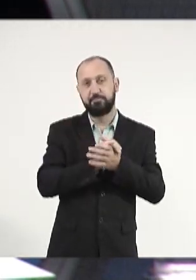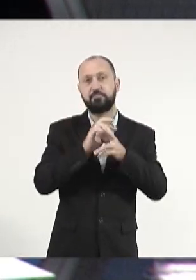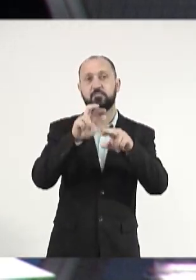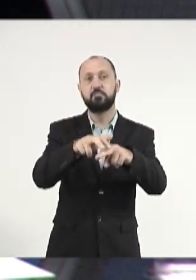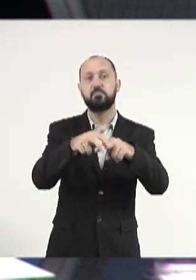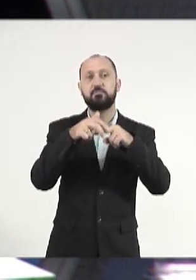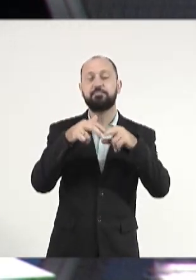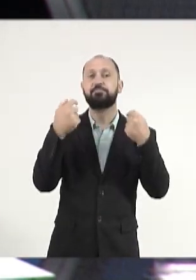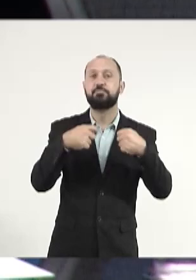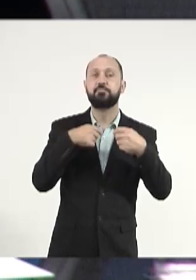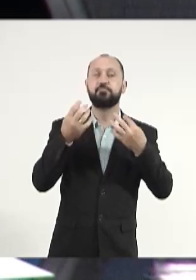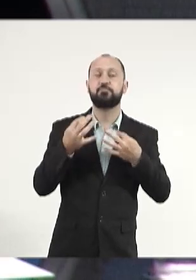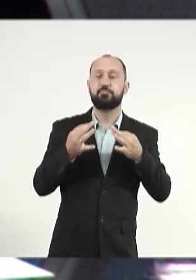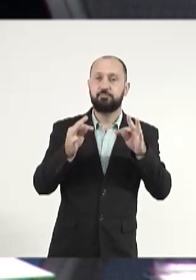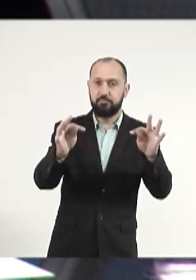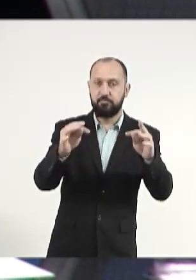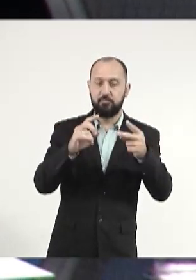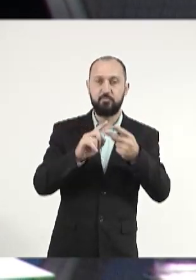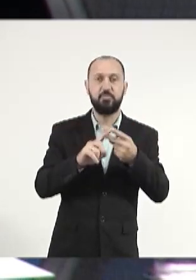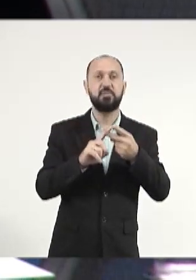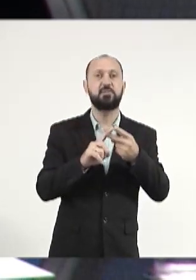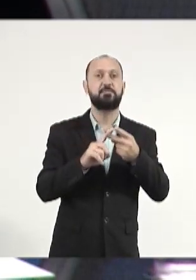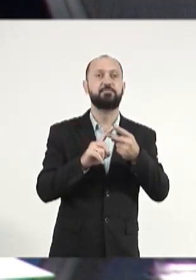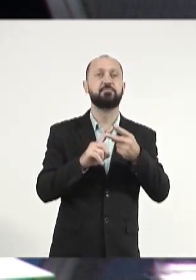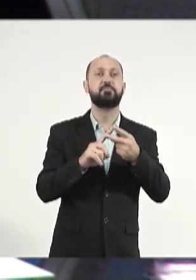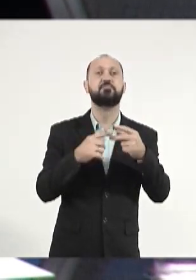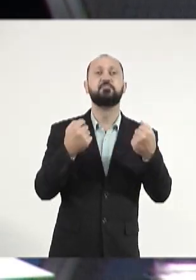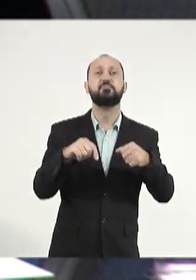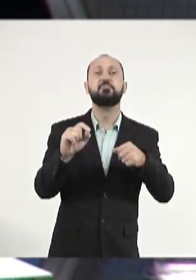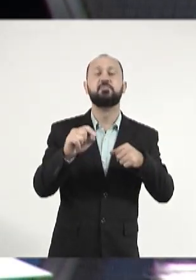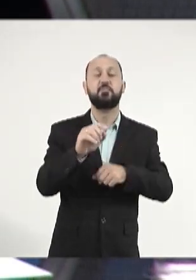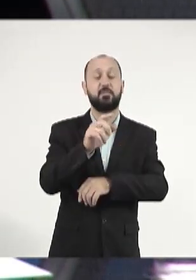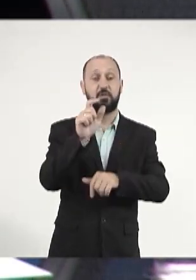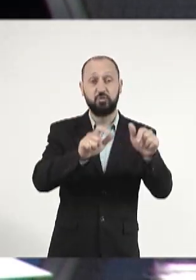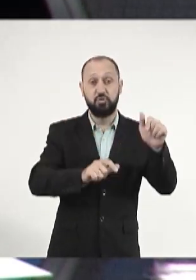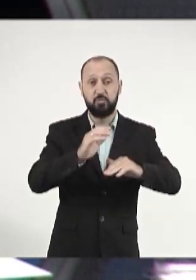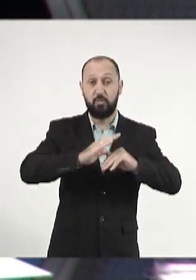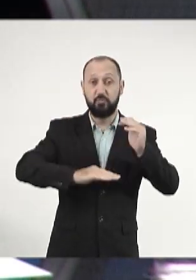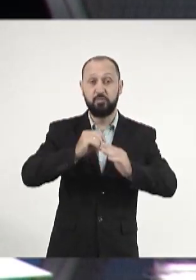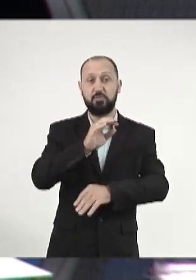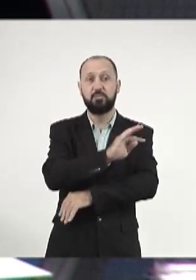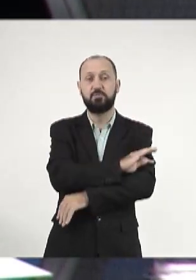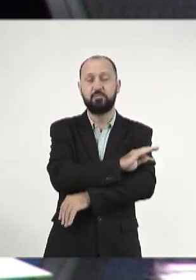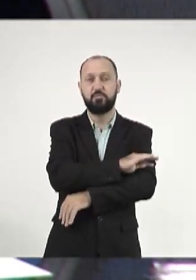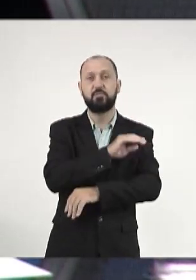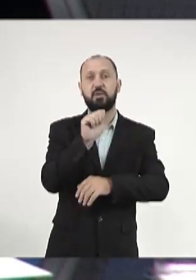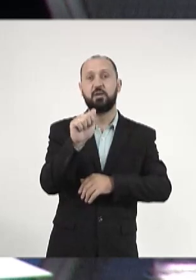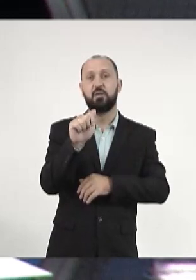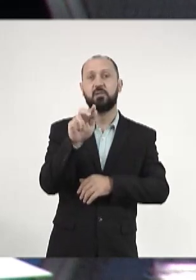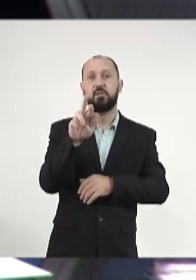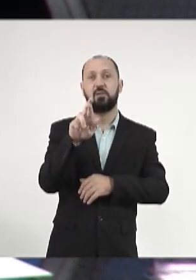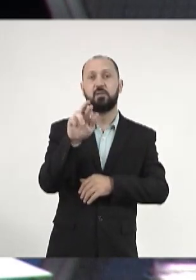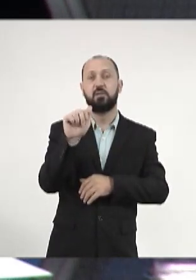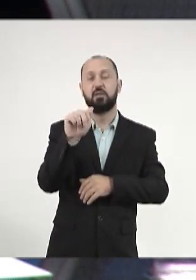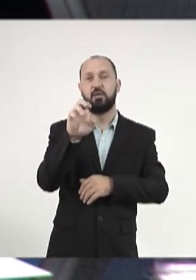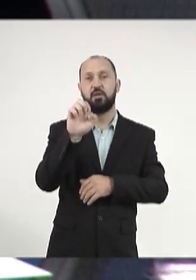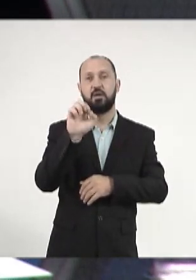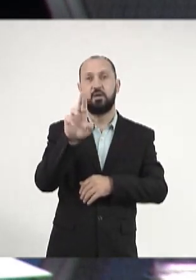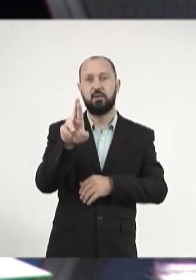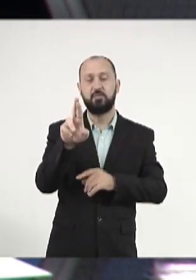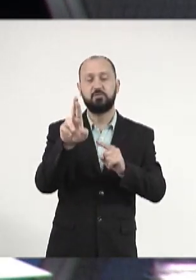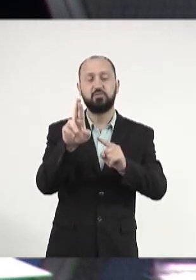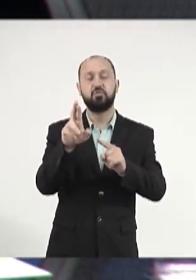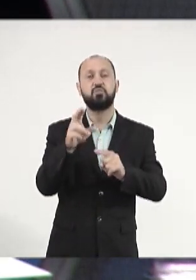isso precisamos de tecnologia, precisamos de técnicos, e a Agraer, mesmo diante de